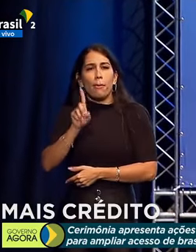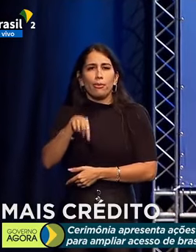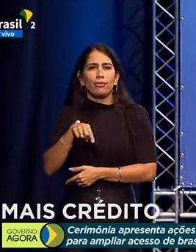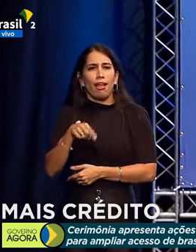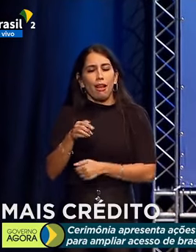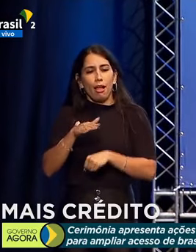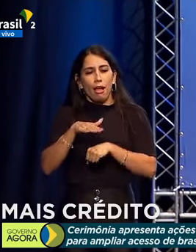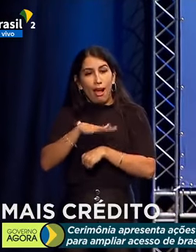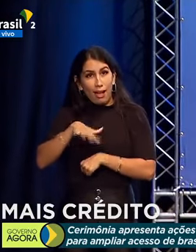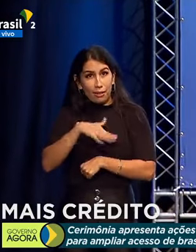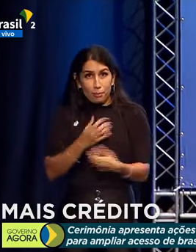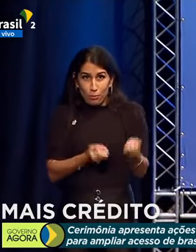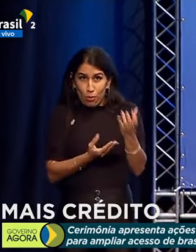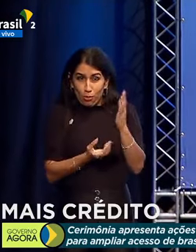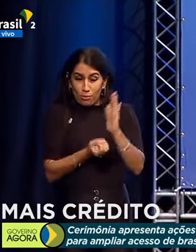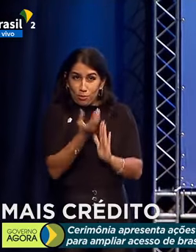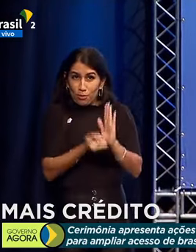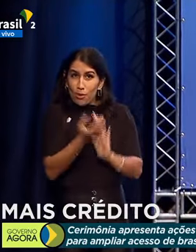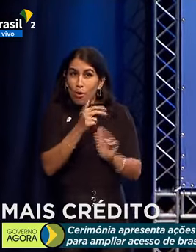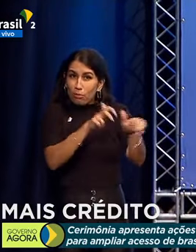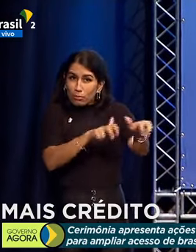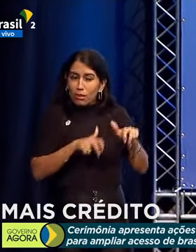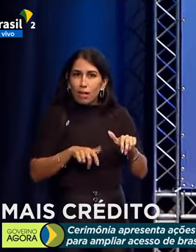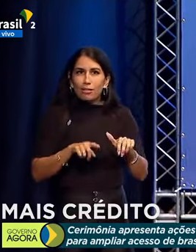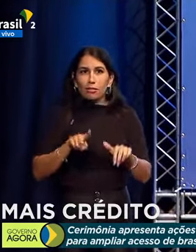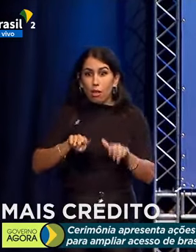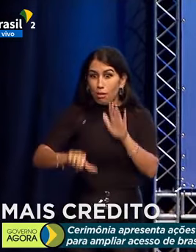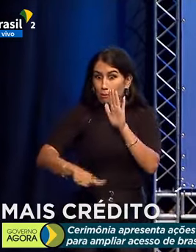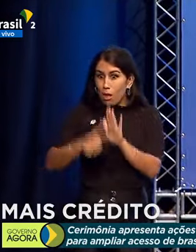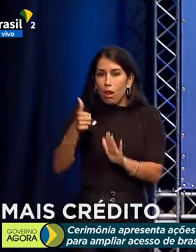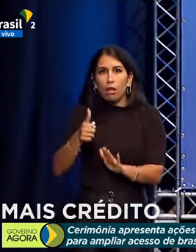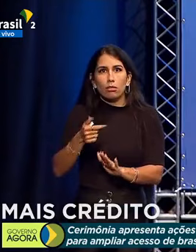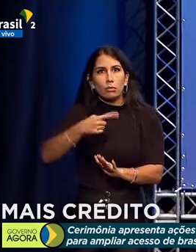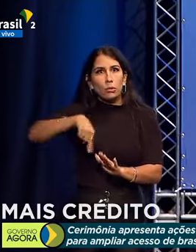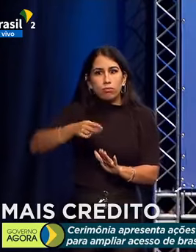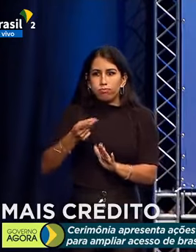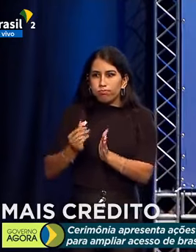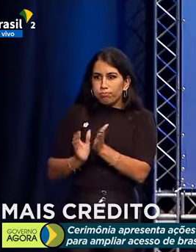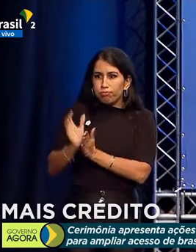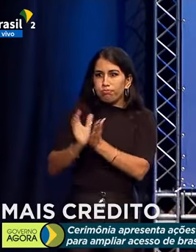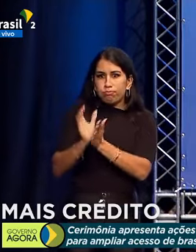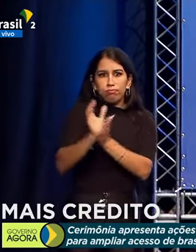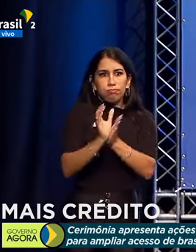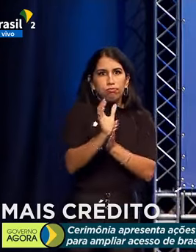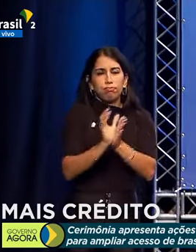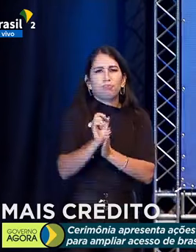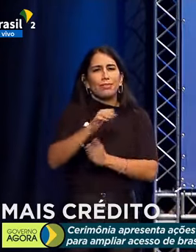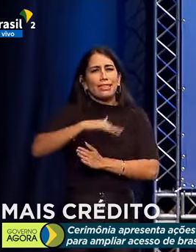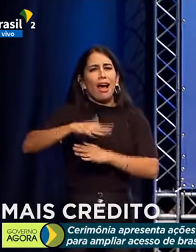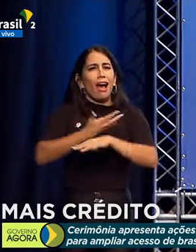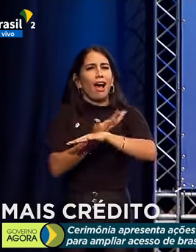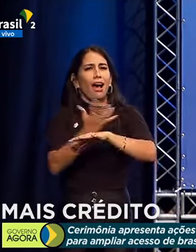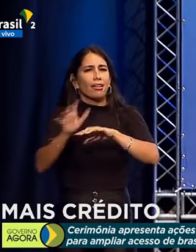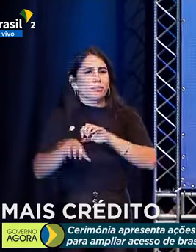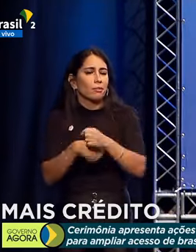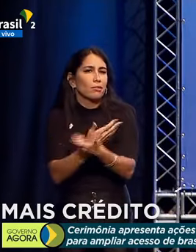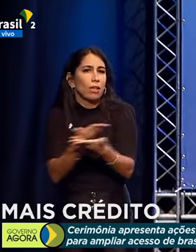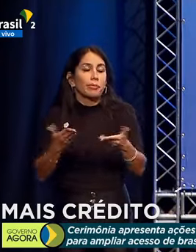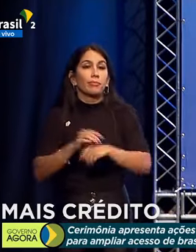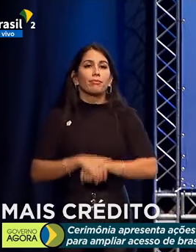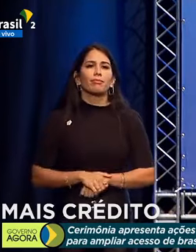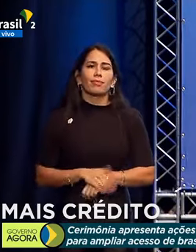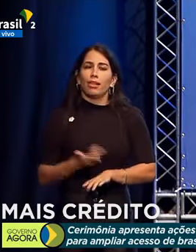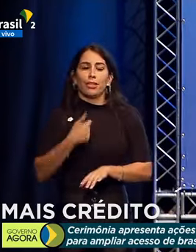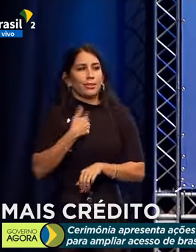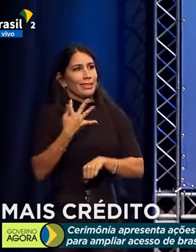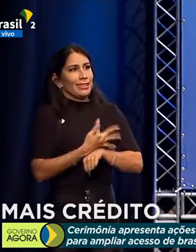rural, o CPR Verde, onde pela primeira vez nós vamos fazer pagamentos de serviços ambientais. Então, eu não resisti, já que eu fui citado, eu